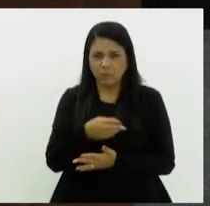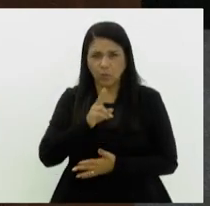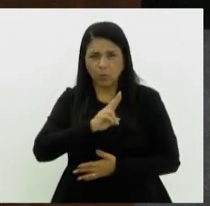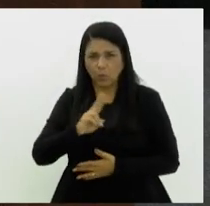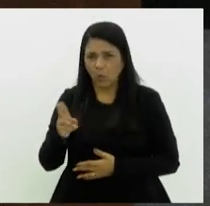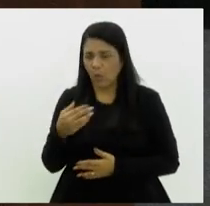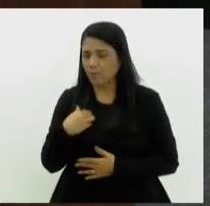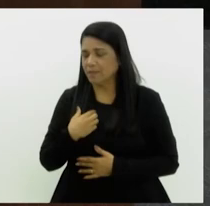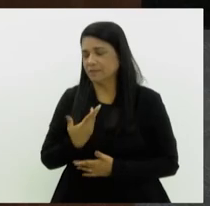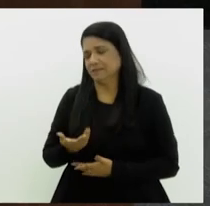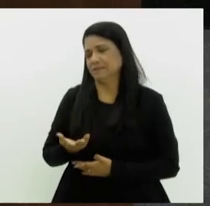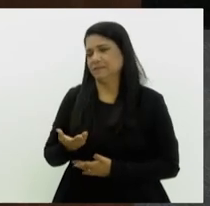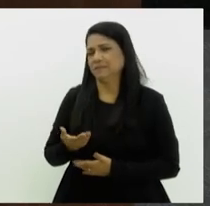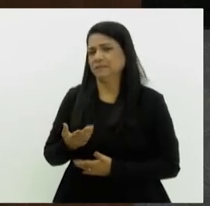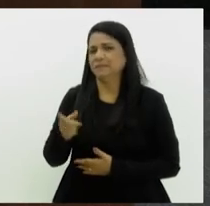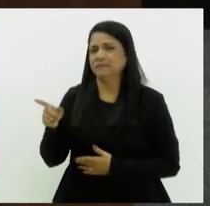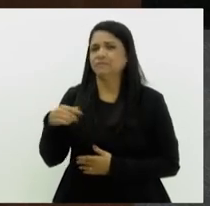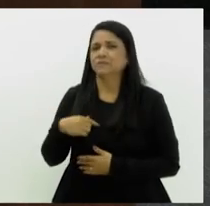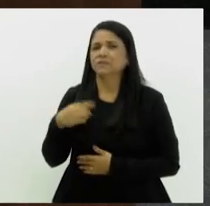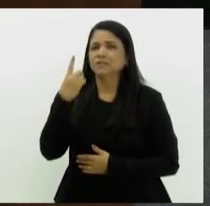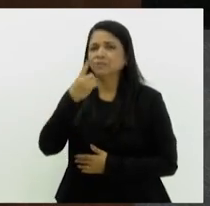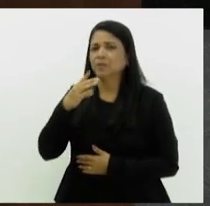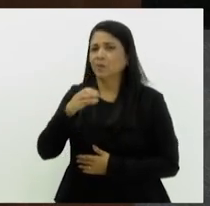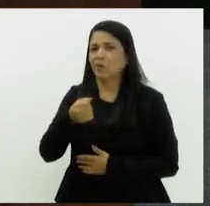Carlos Mink, sempre me corrige,